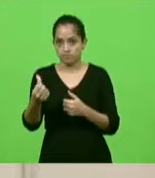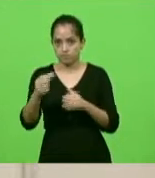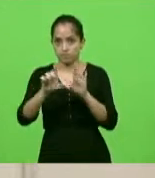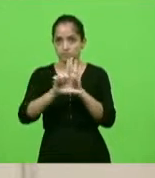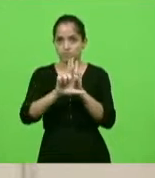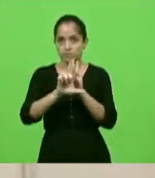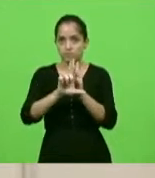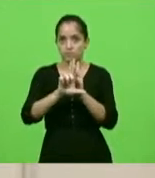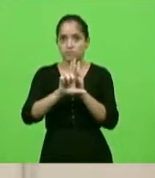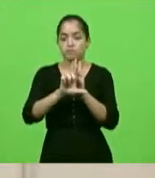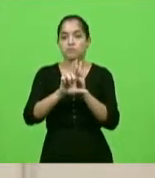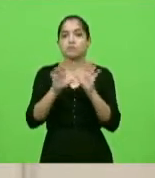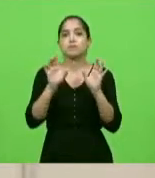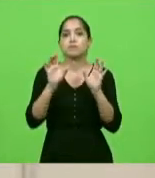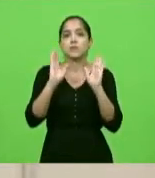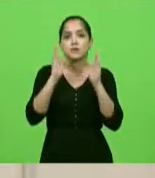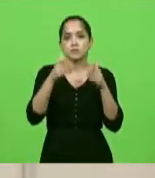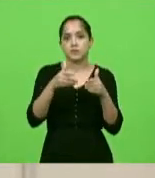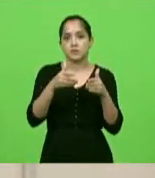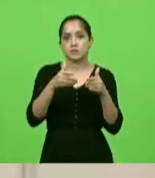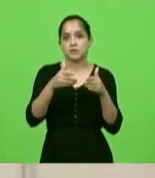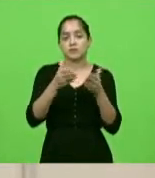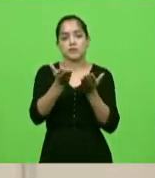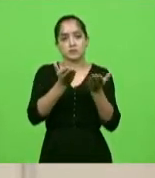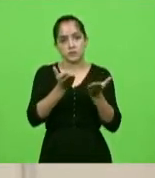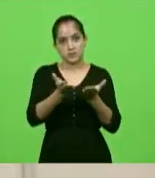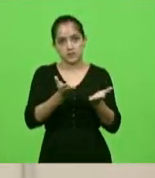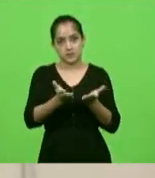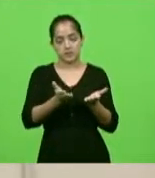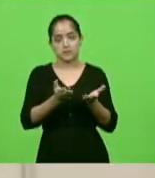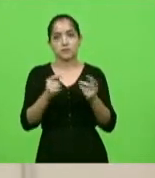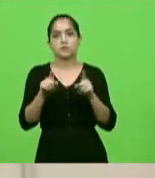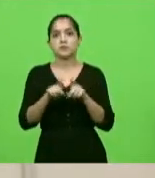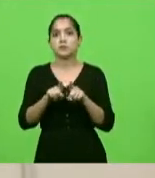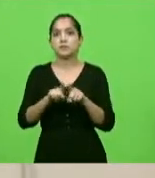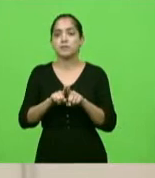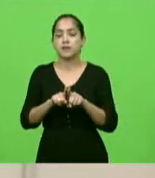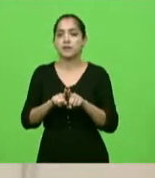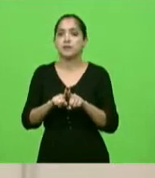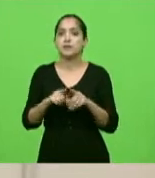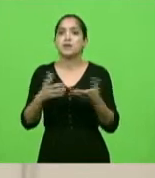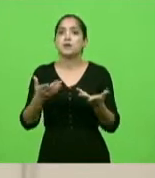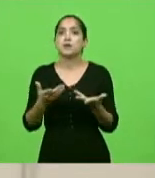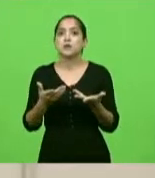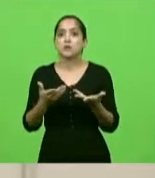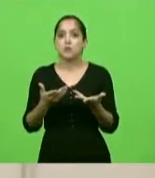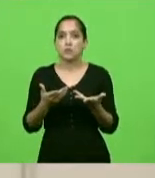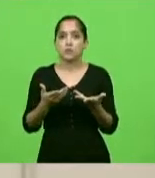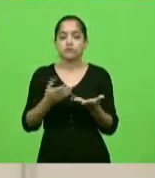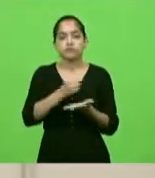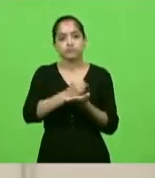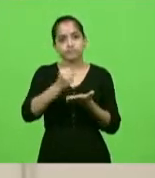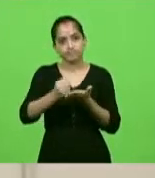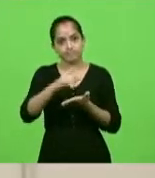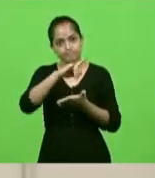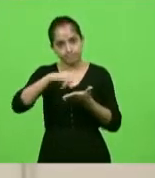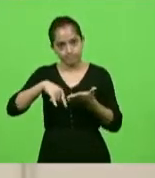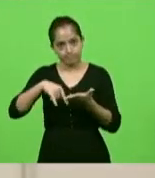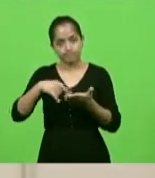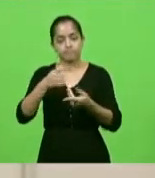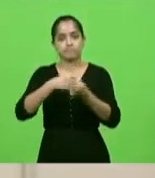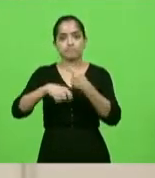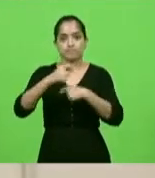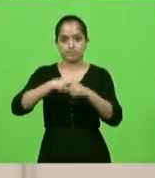da lei específica de licitações e culmina com a celebração do contrato administrativo.